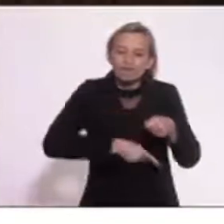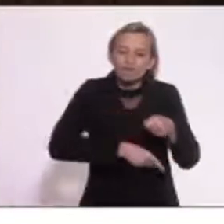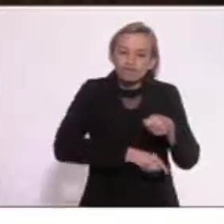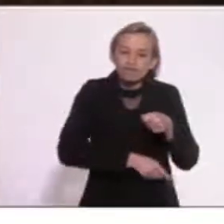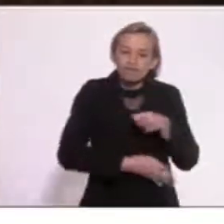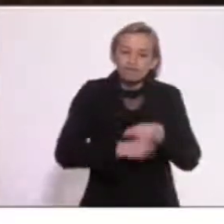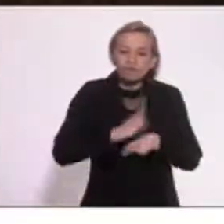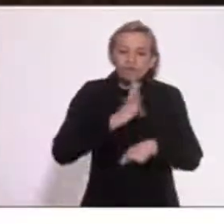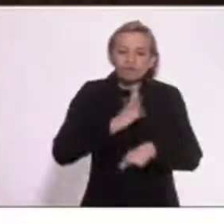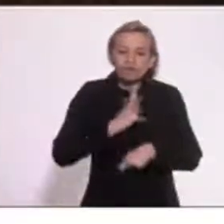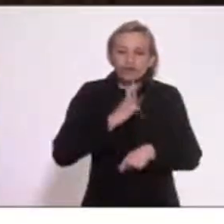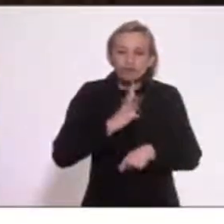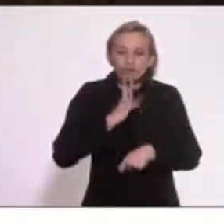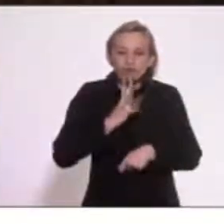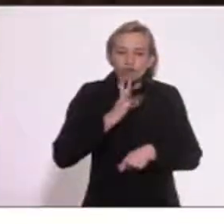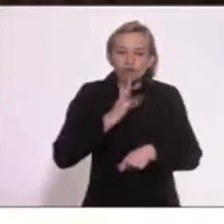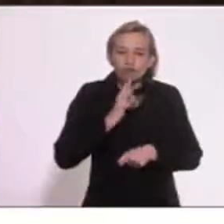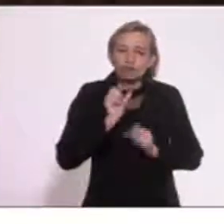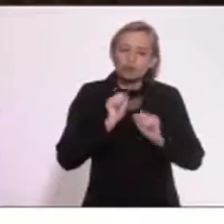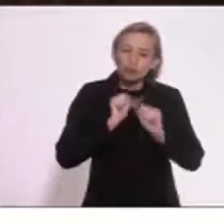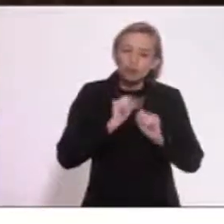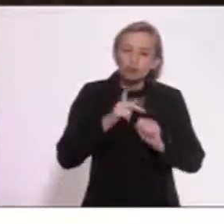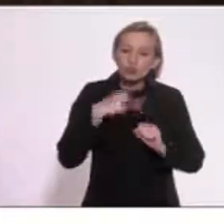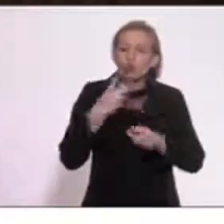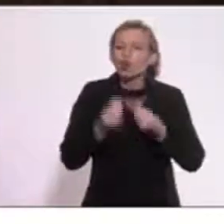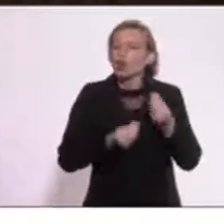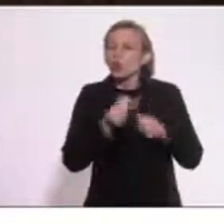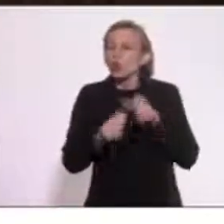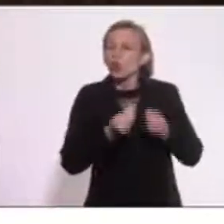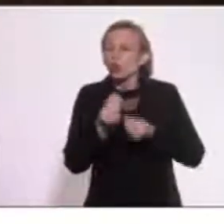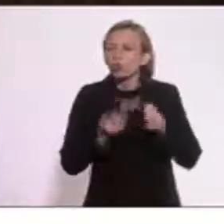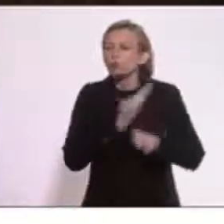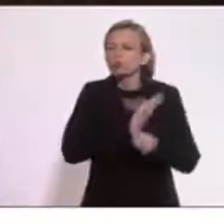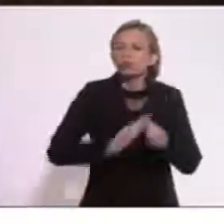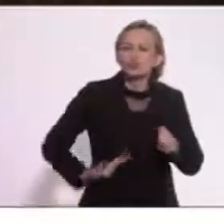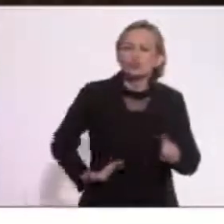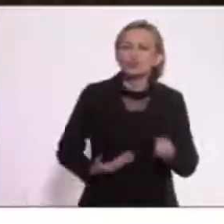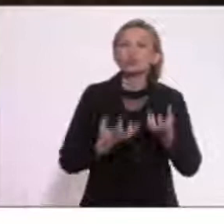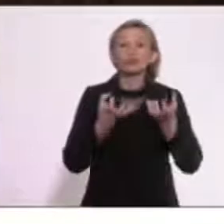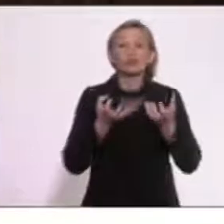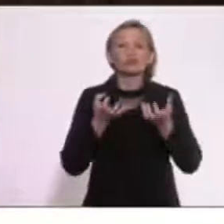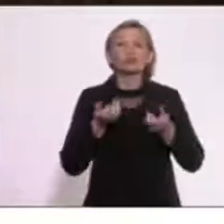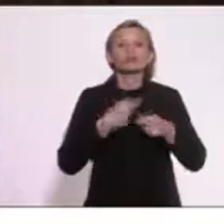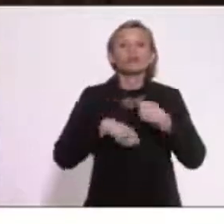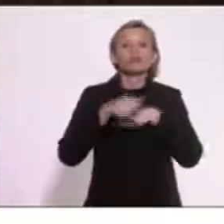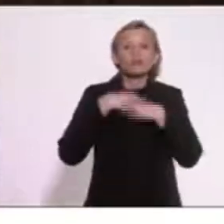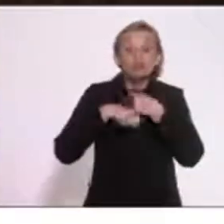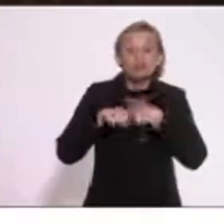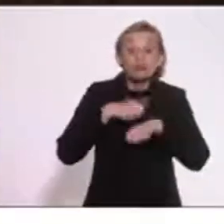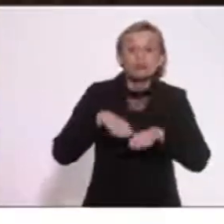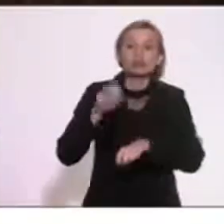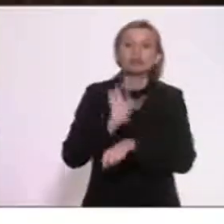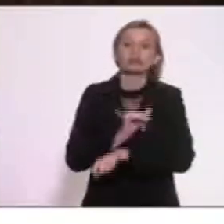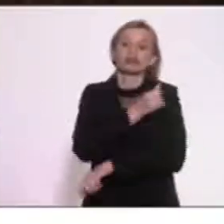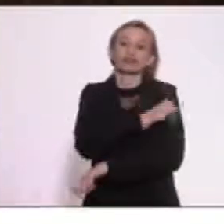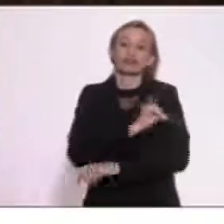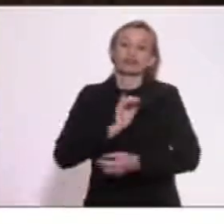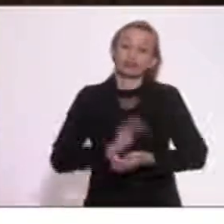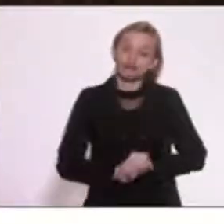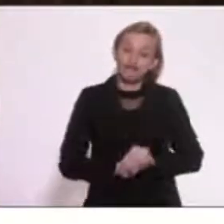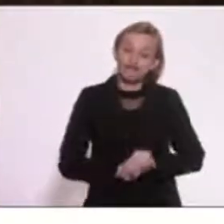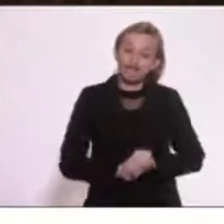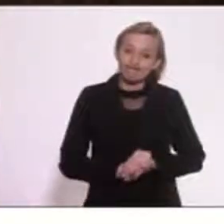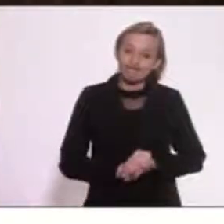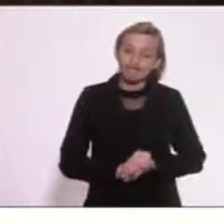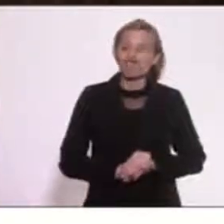dê a compreensão de como que o governo pretende exatamente administrar o Estado do Rio de Janeiro.